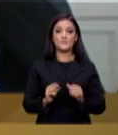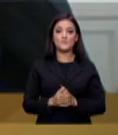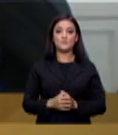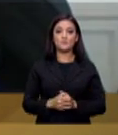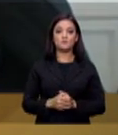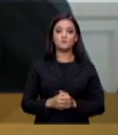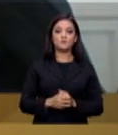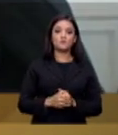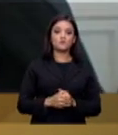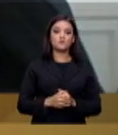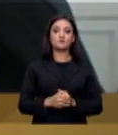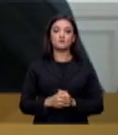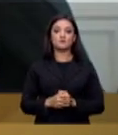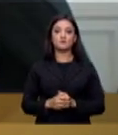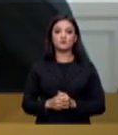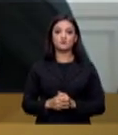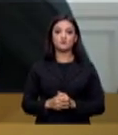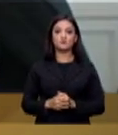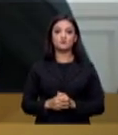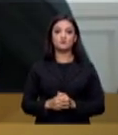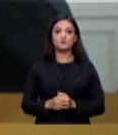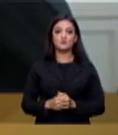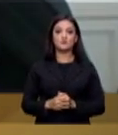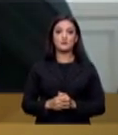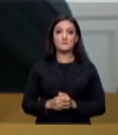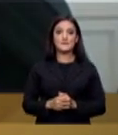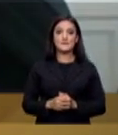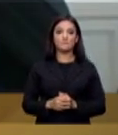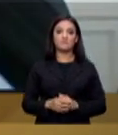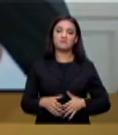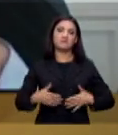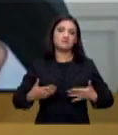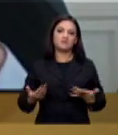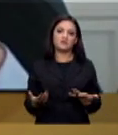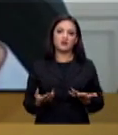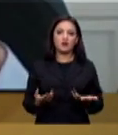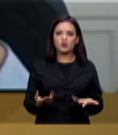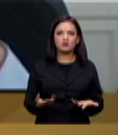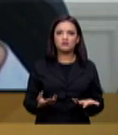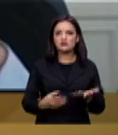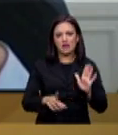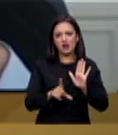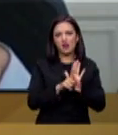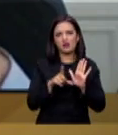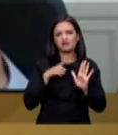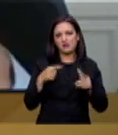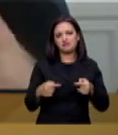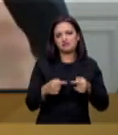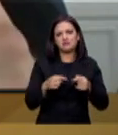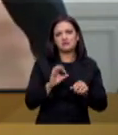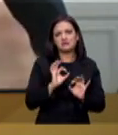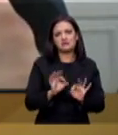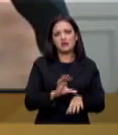contrário, essa ação já se encontraria prejudicada, porque as duas leis